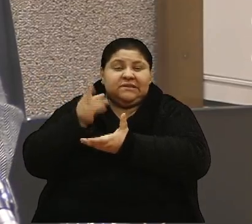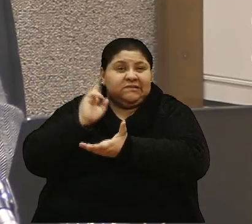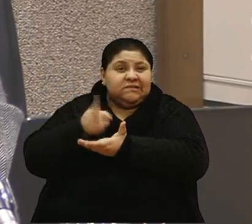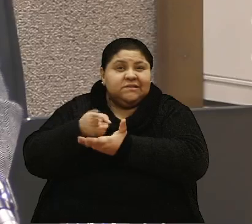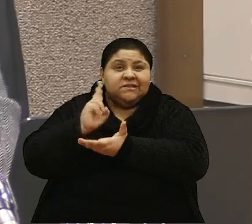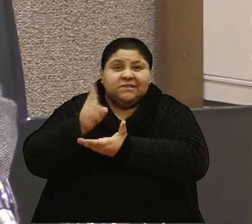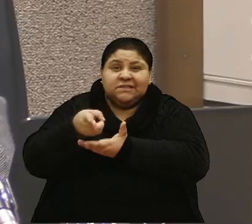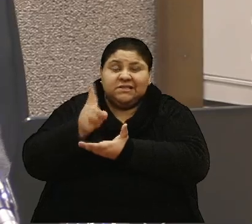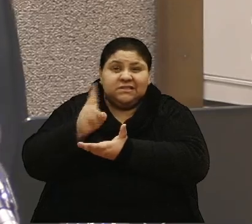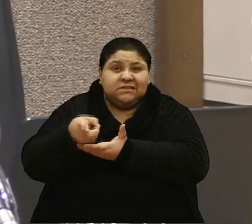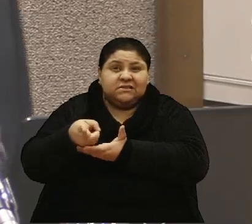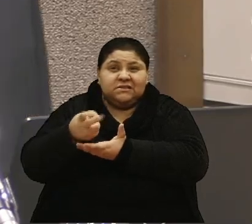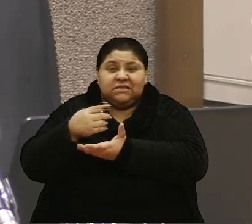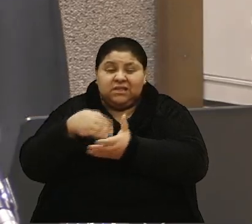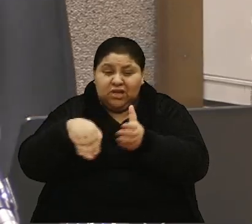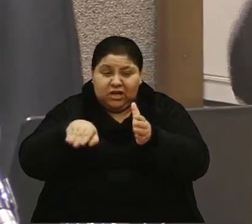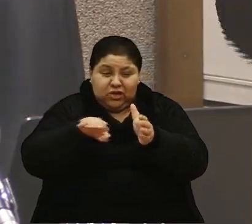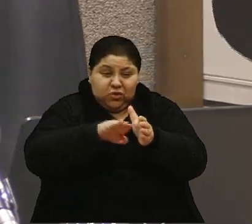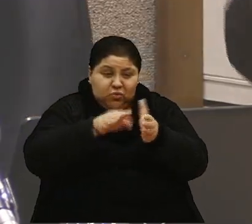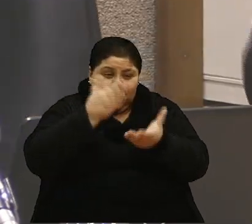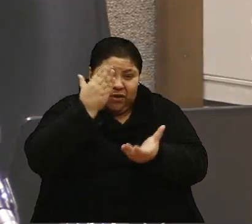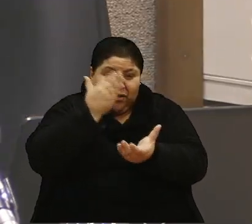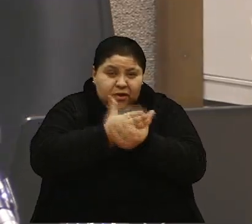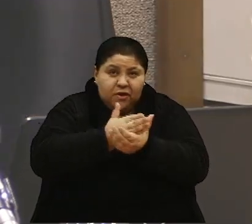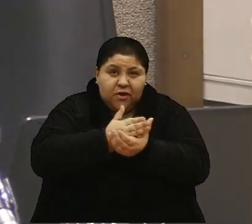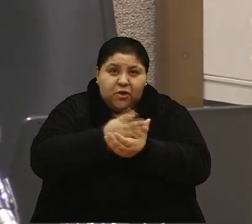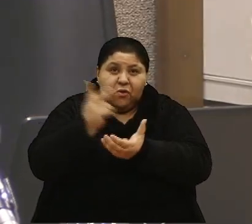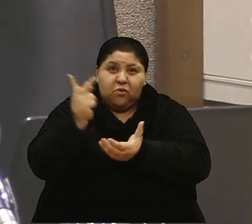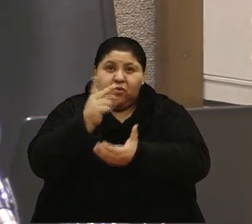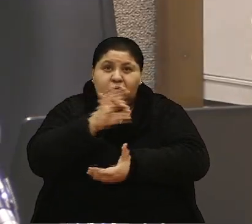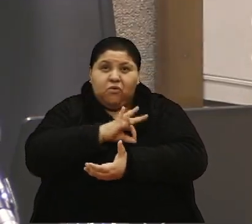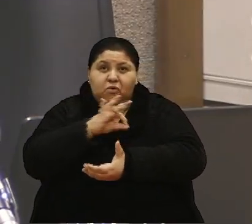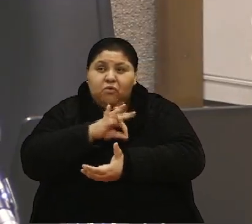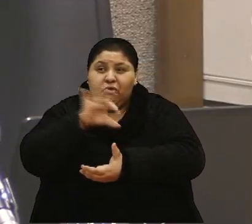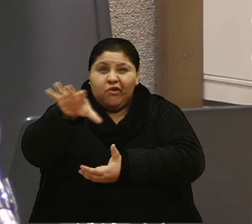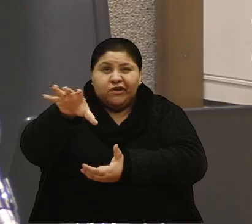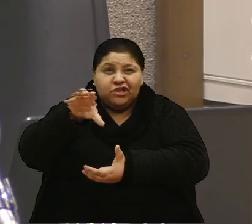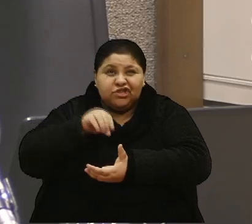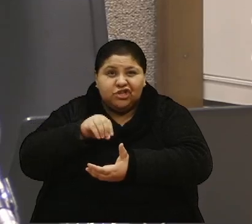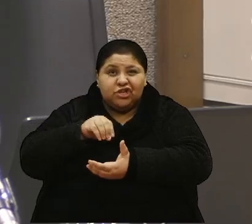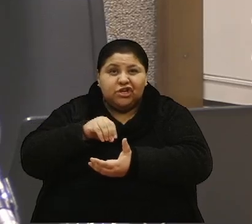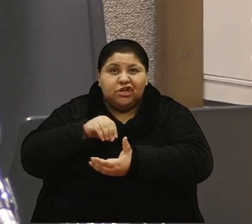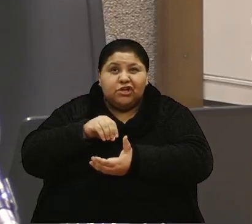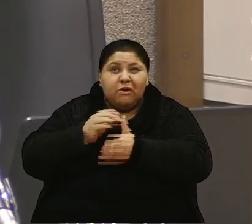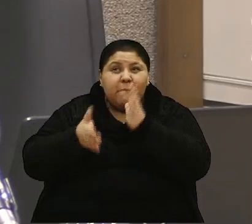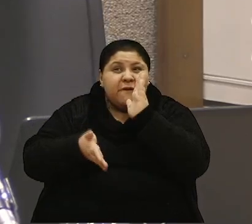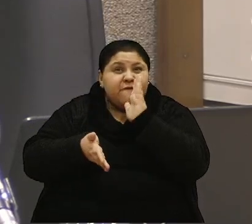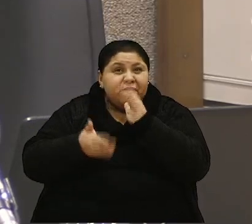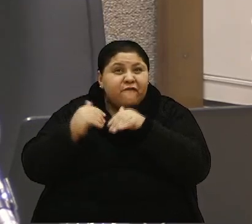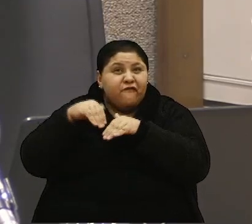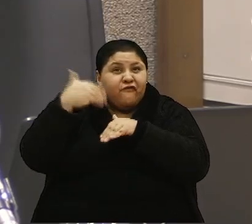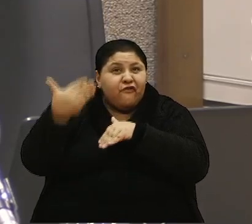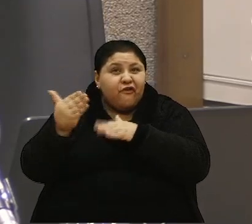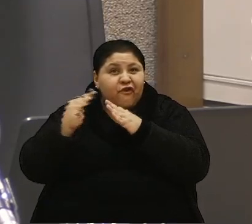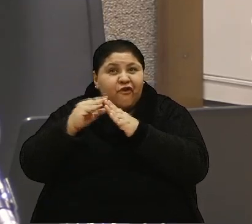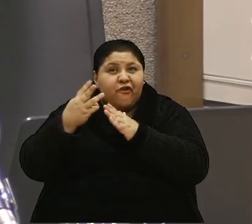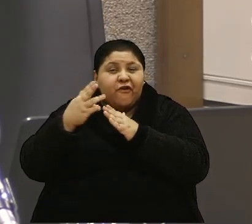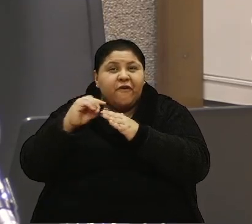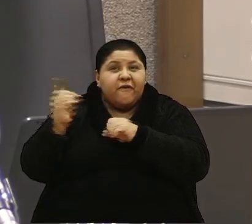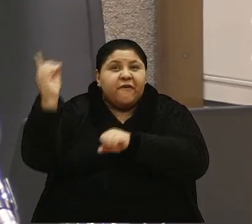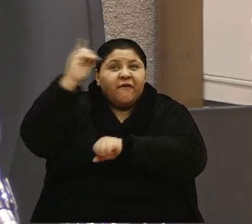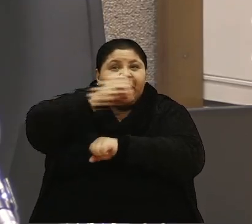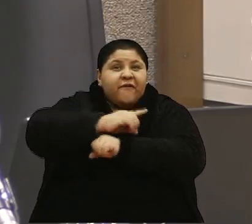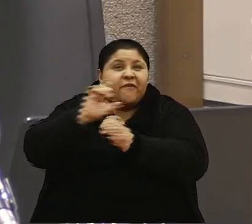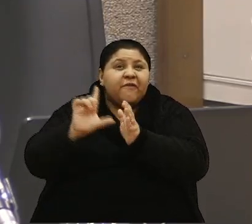continuamente. Aí tu entra com a ação, vai lá com 2 brigadianos, tira o sujeito para fora, né? 30 dias depois, por